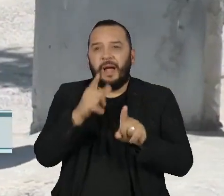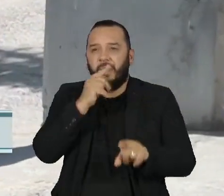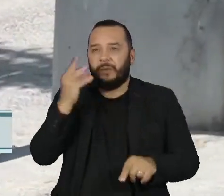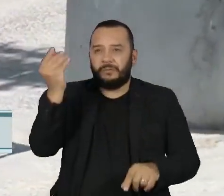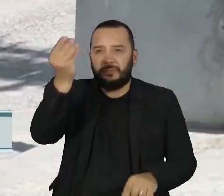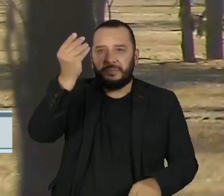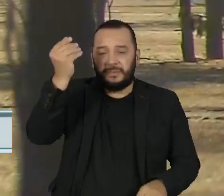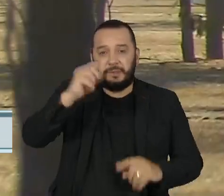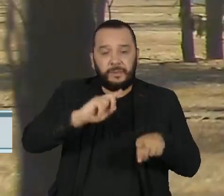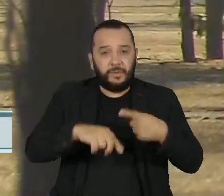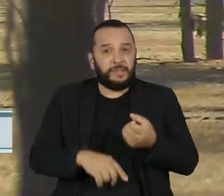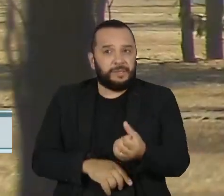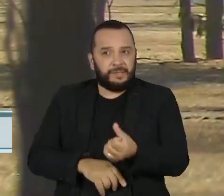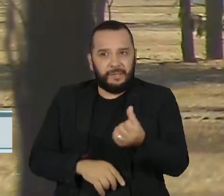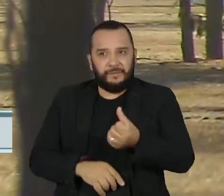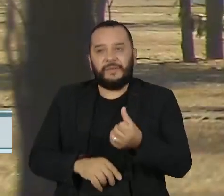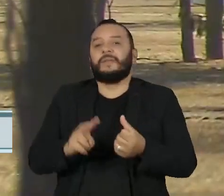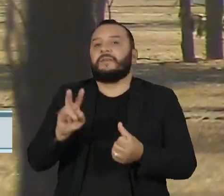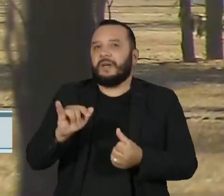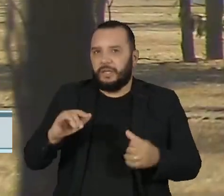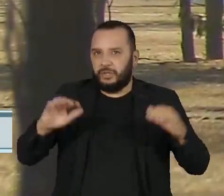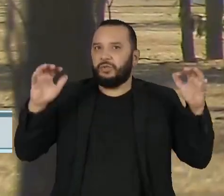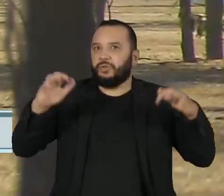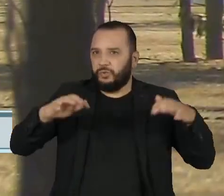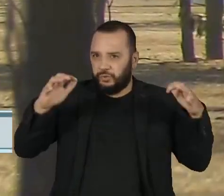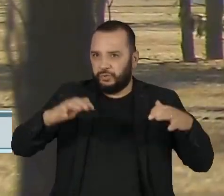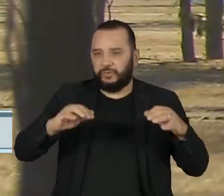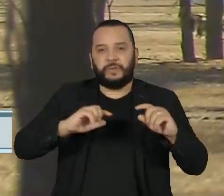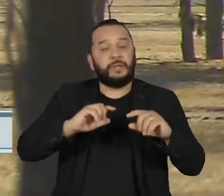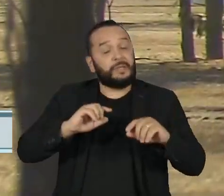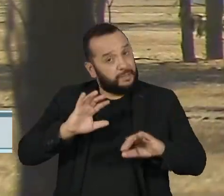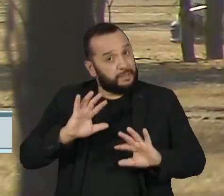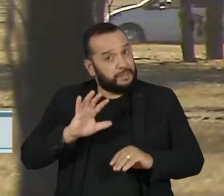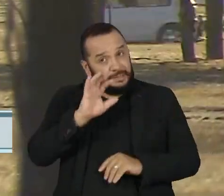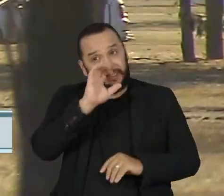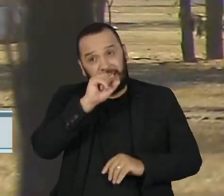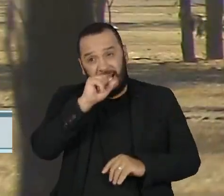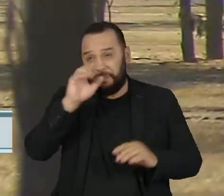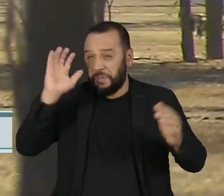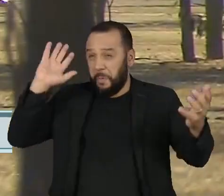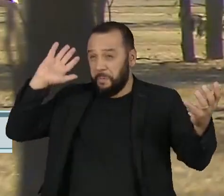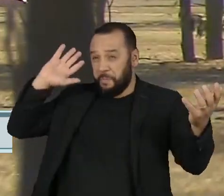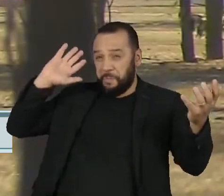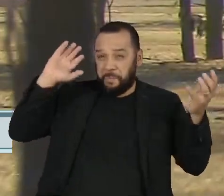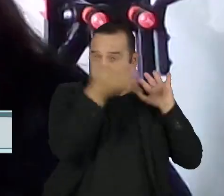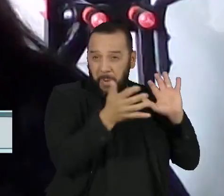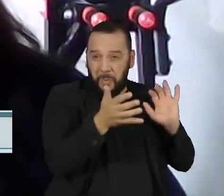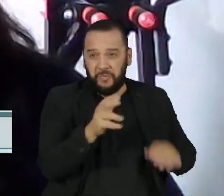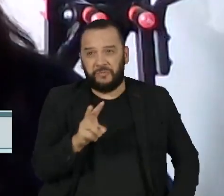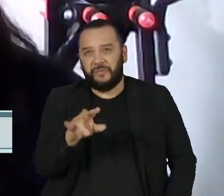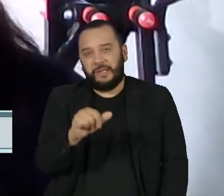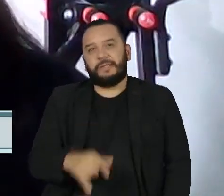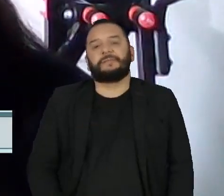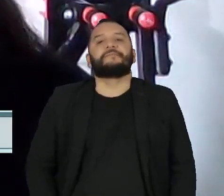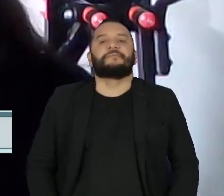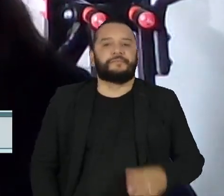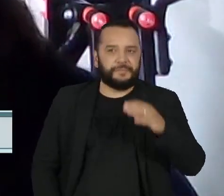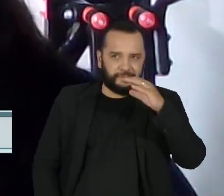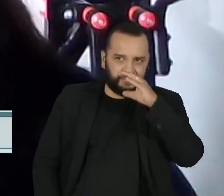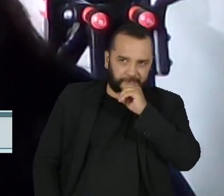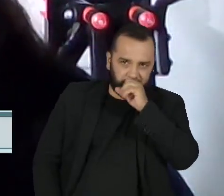na sexta-feira pode haver chuvas irregulares E no sábado a virada de tempo ganha força final de semana